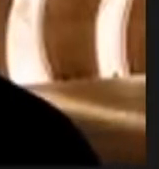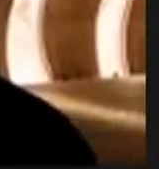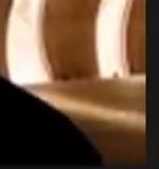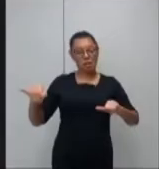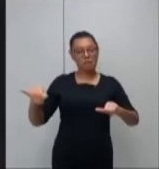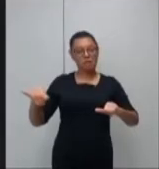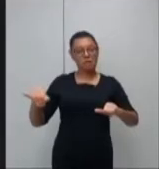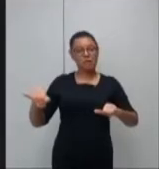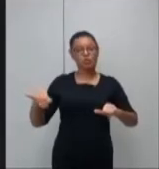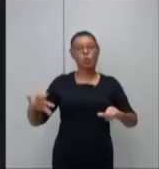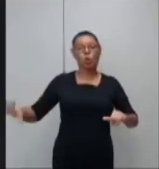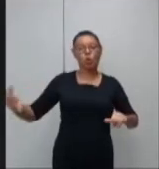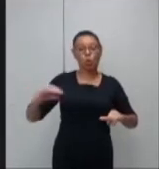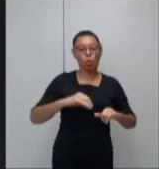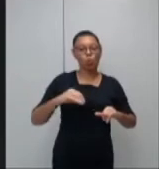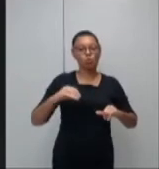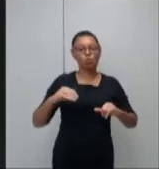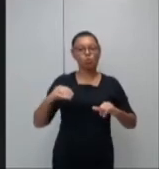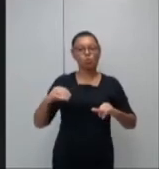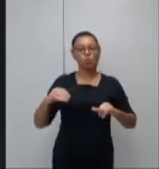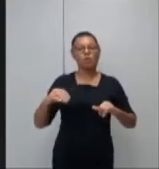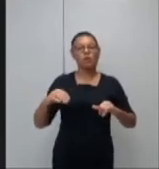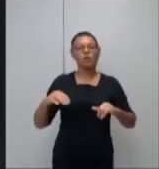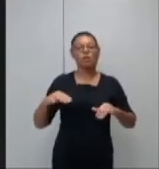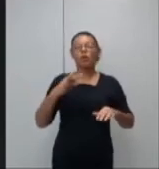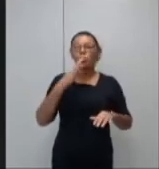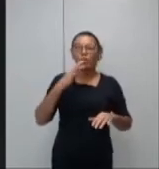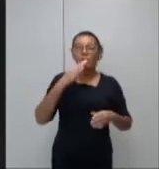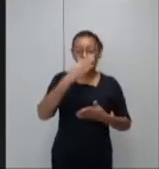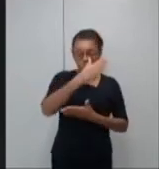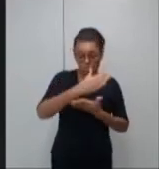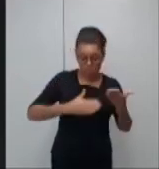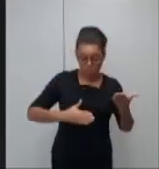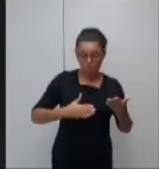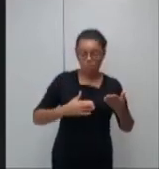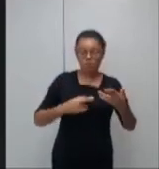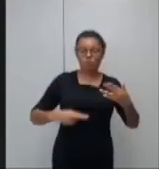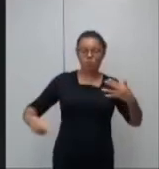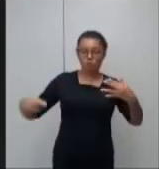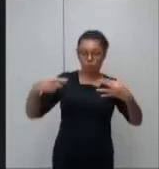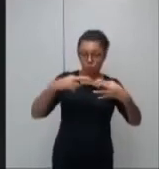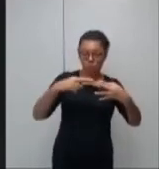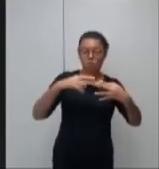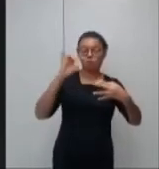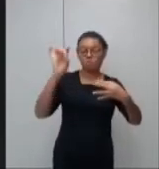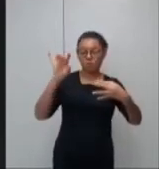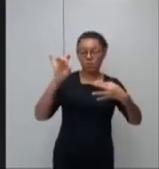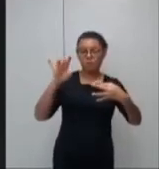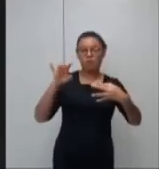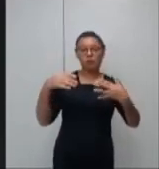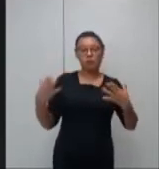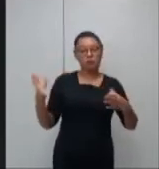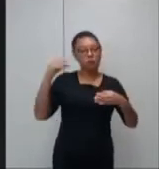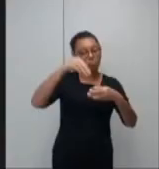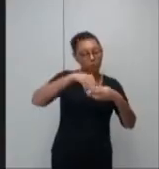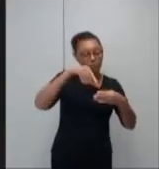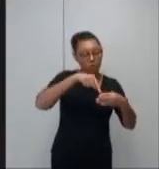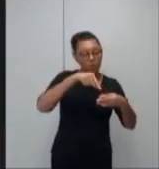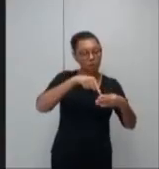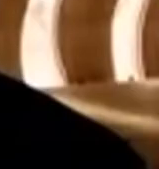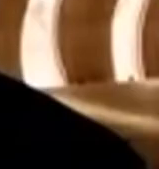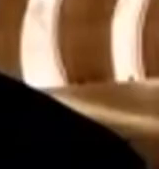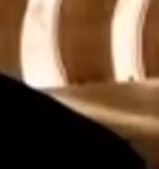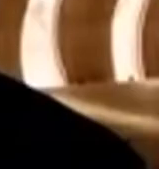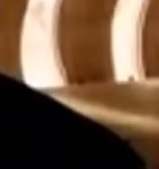do dano. Os ministros observaram que o Tribunal Estadual reconheceu que o fotógrafo só teve conhecimento da utilização indevida em